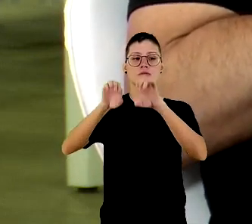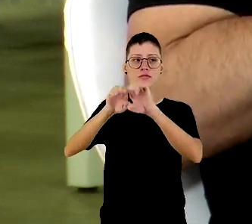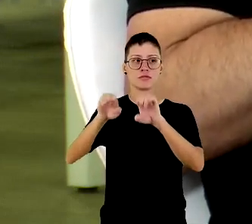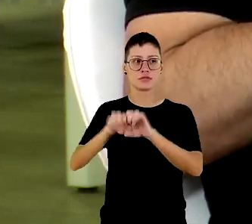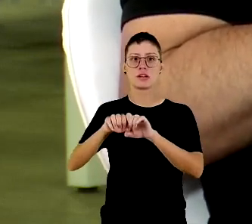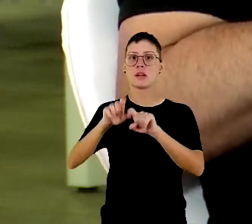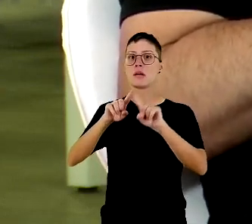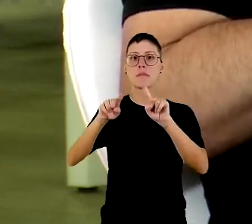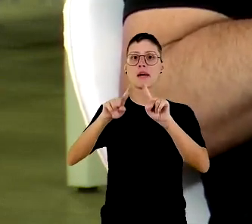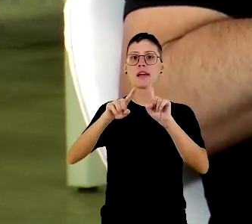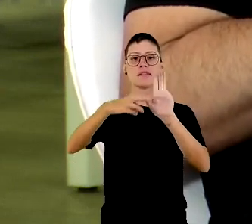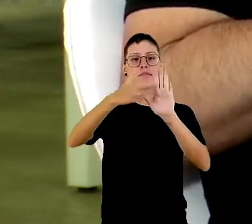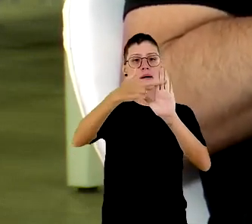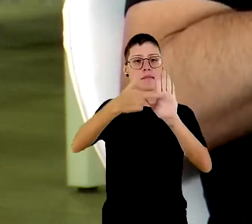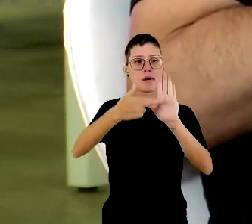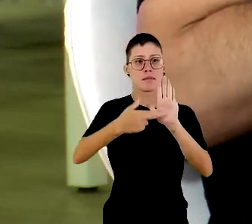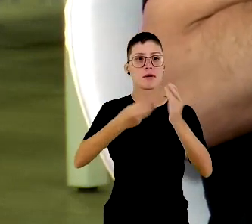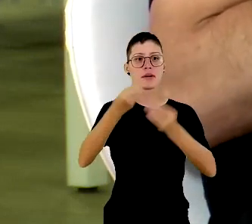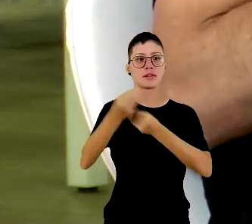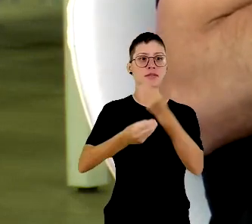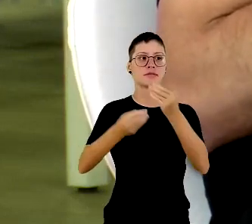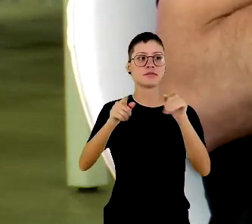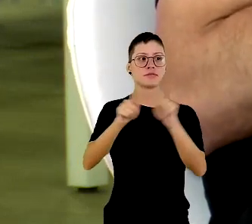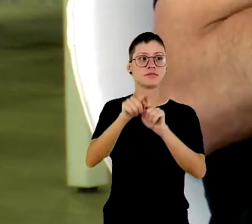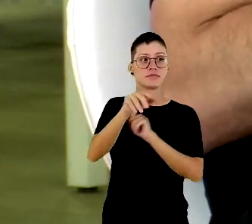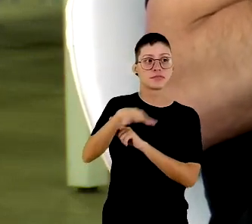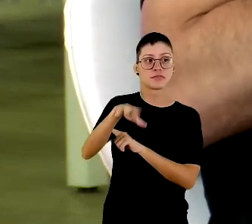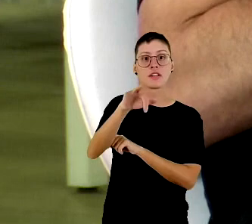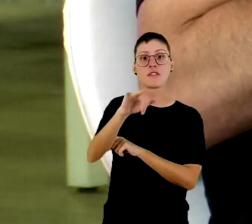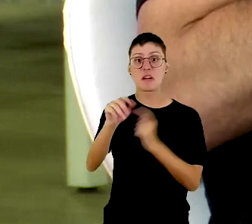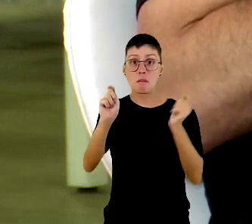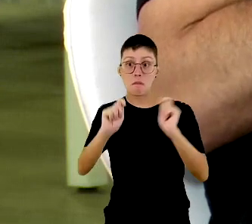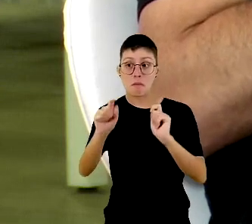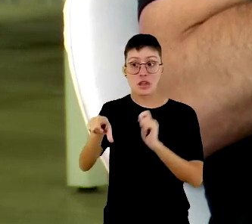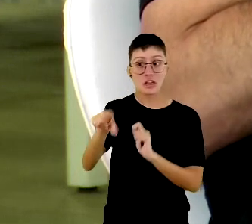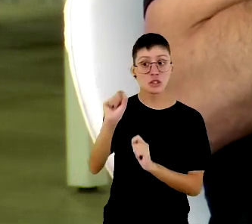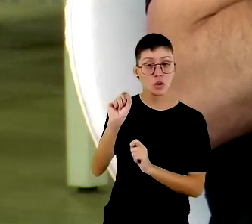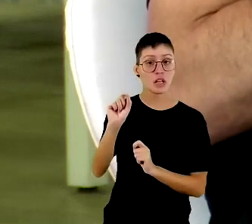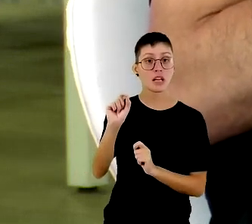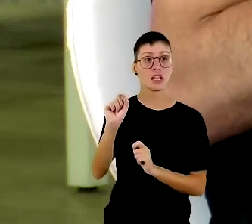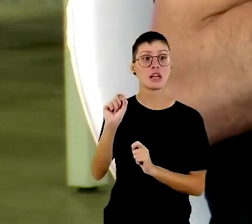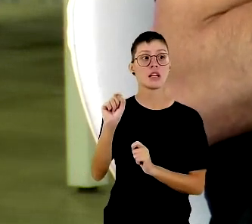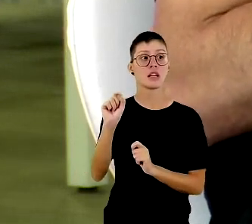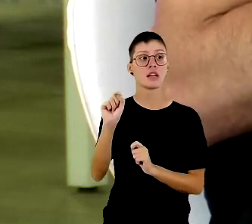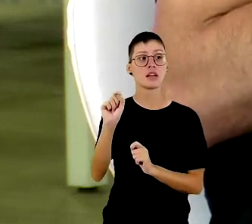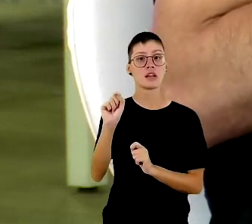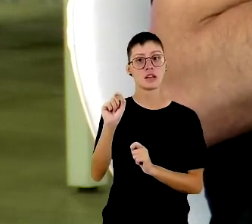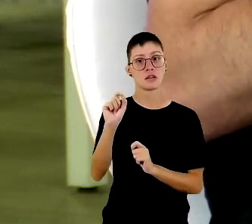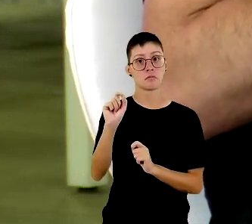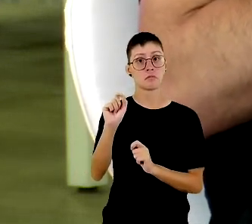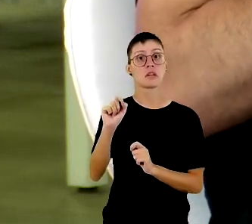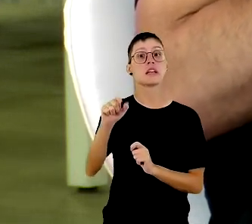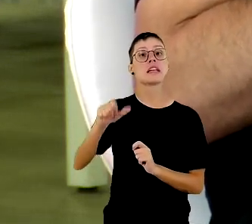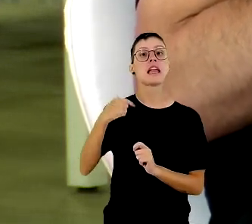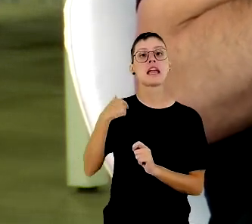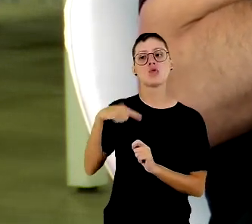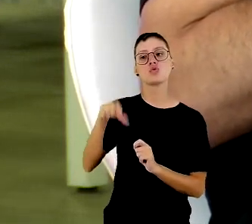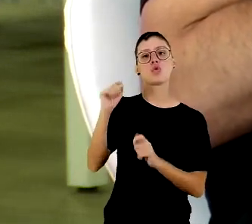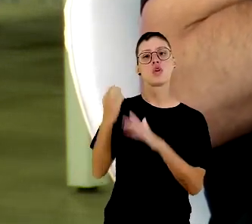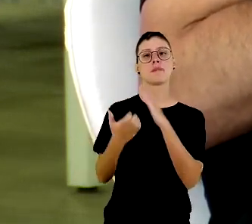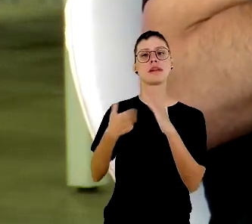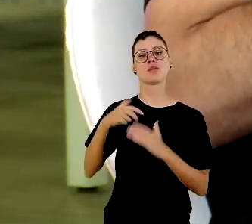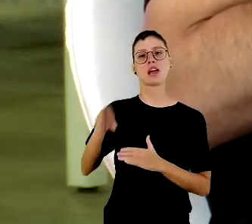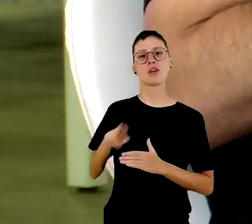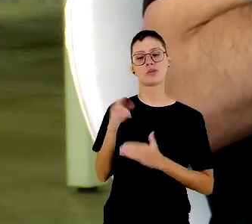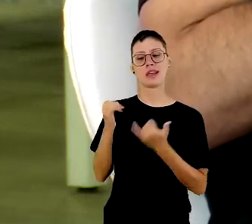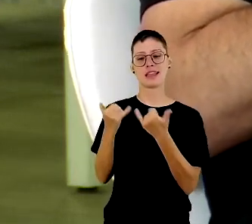do mercado e abertura do mercado, onde o consumidor vai poder escolher o seu fornecedor de energia, entender a